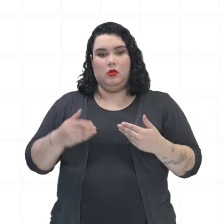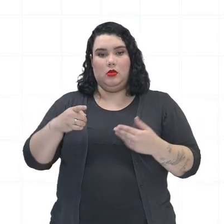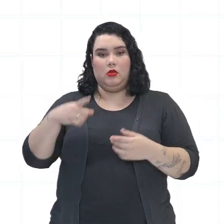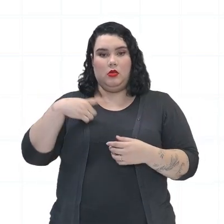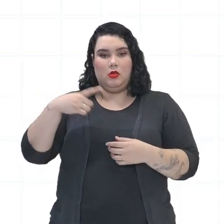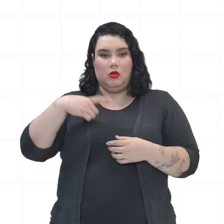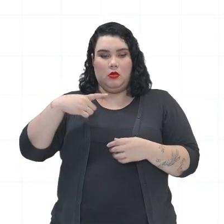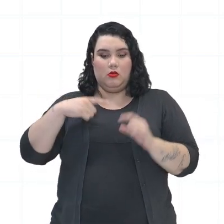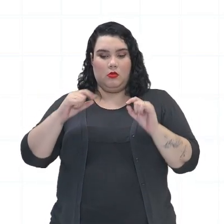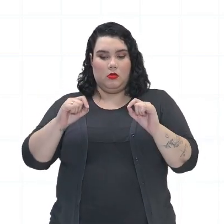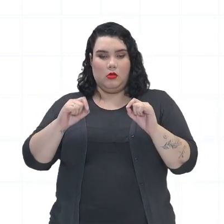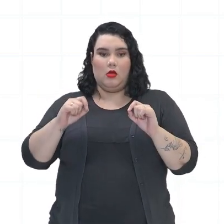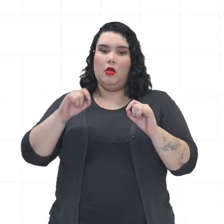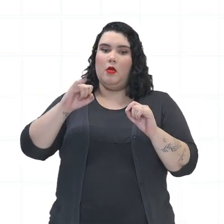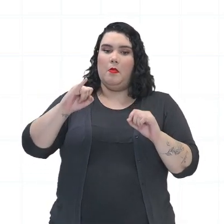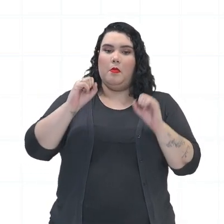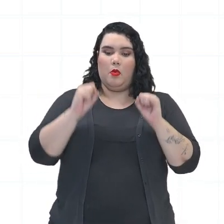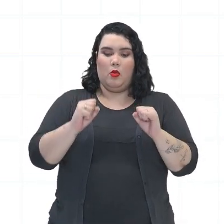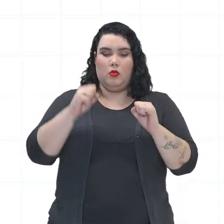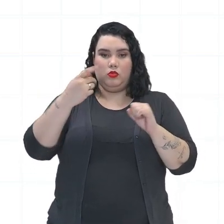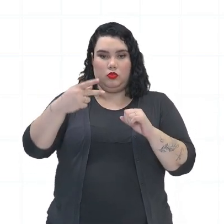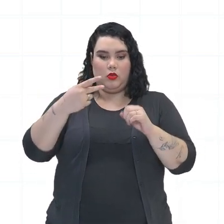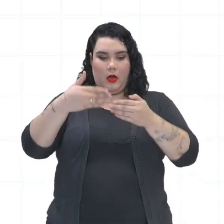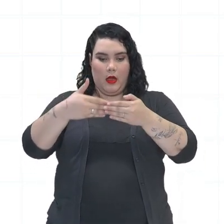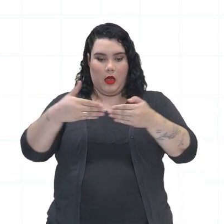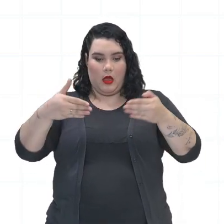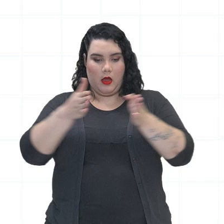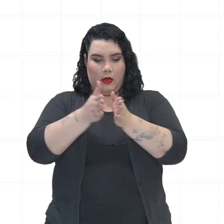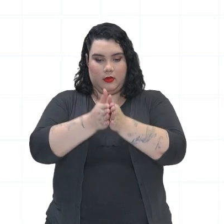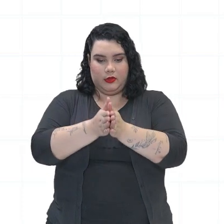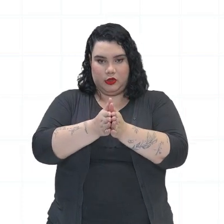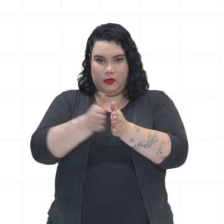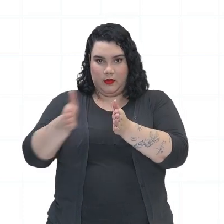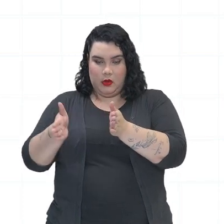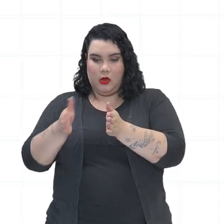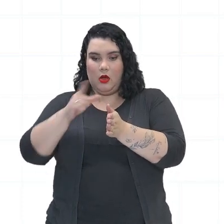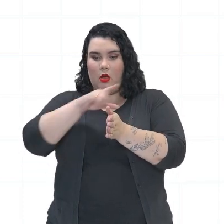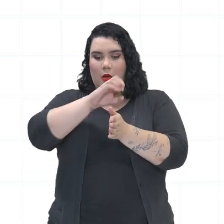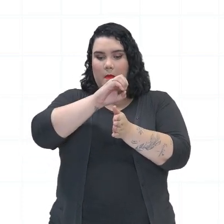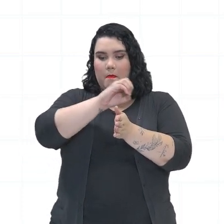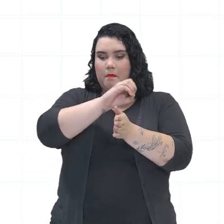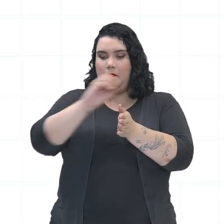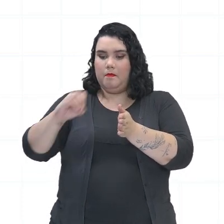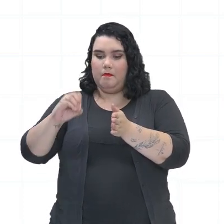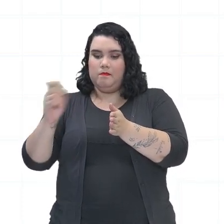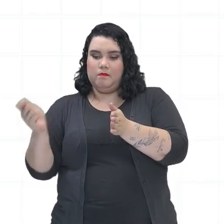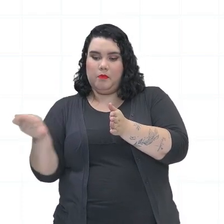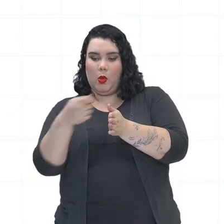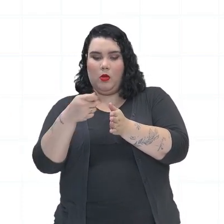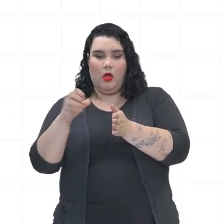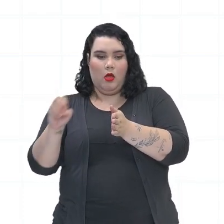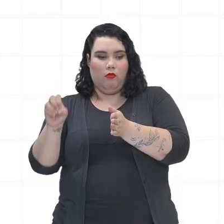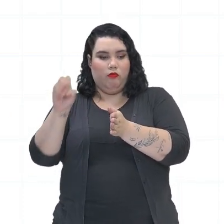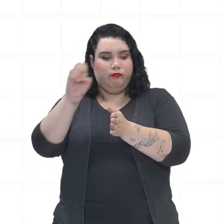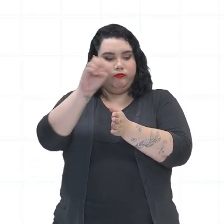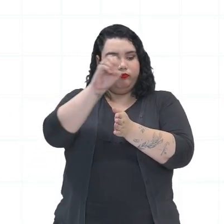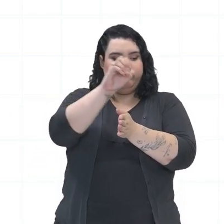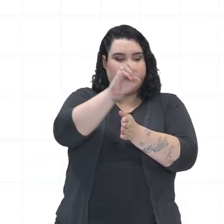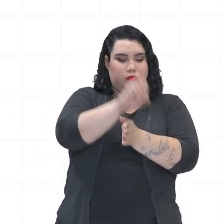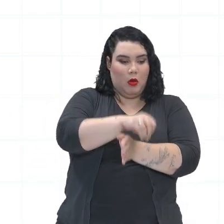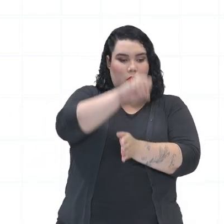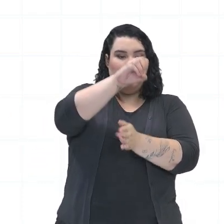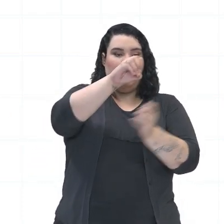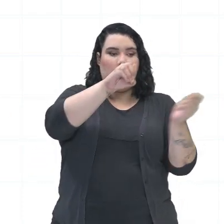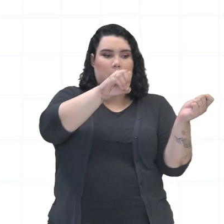quica na superfície do seu lado ou bate na parede. Um jogador